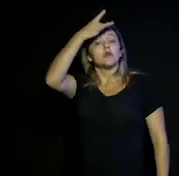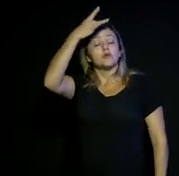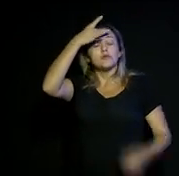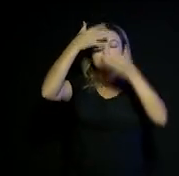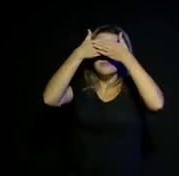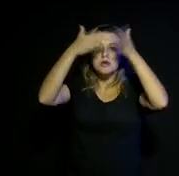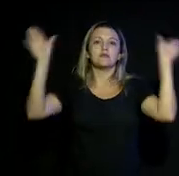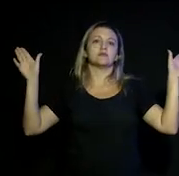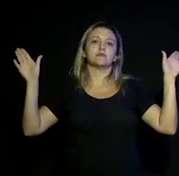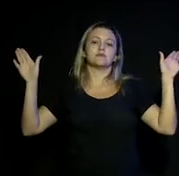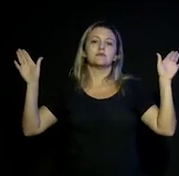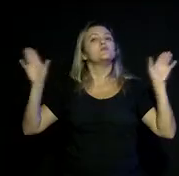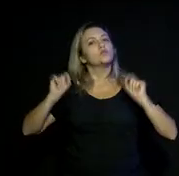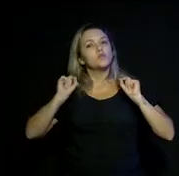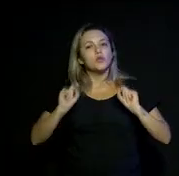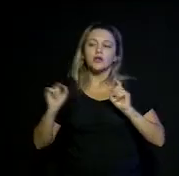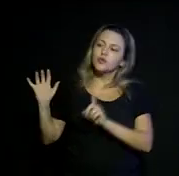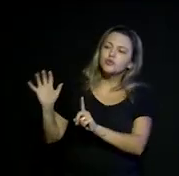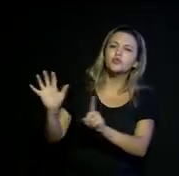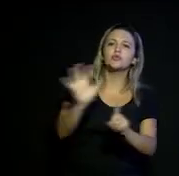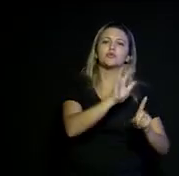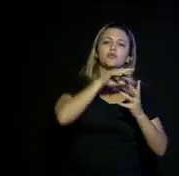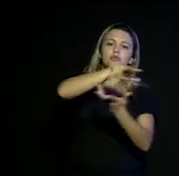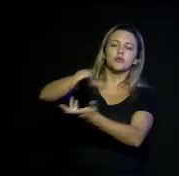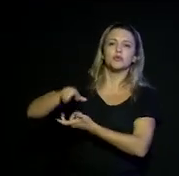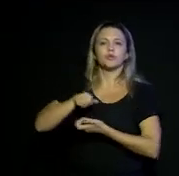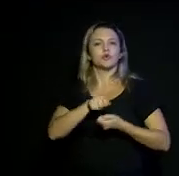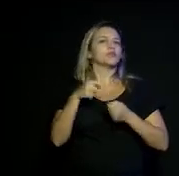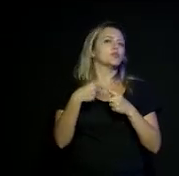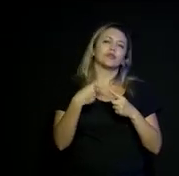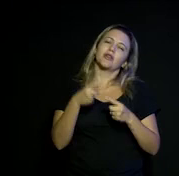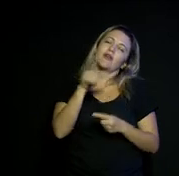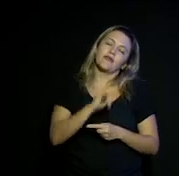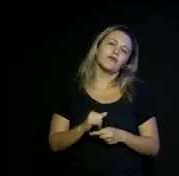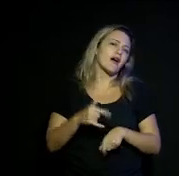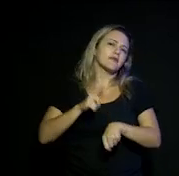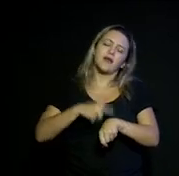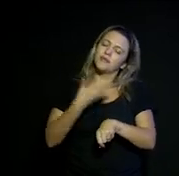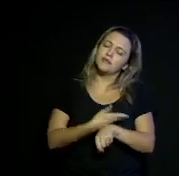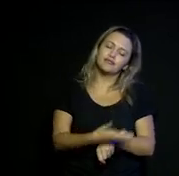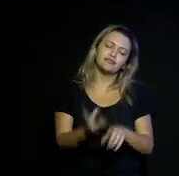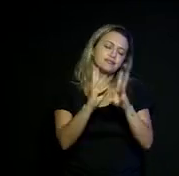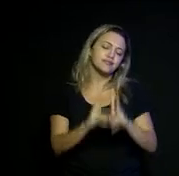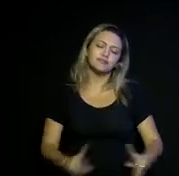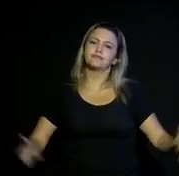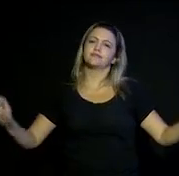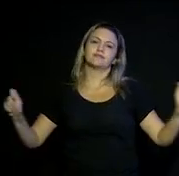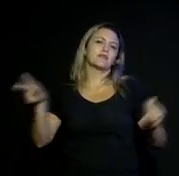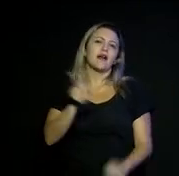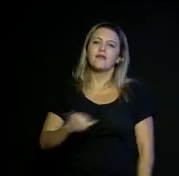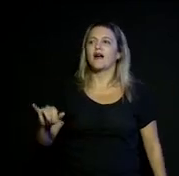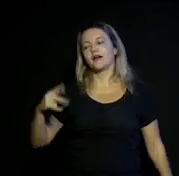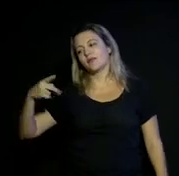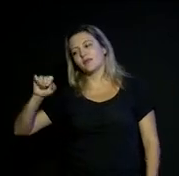maneira que deixa um rastro de luz no mundo. Porque tudo mais vai desaparecer. Todo o contexto da